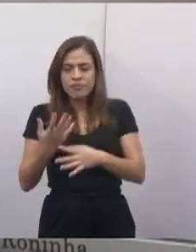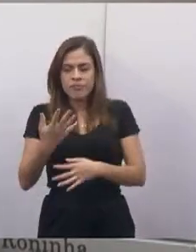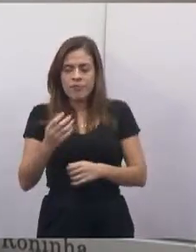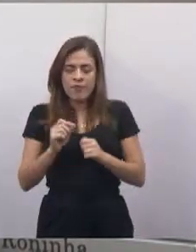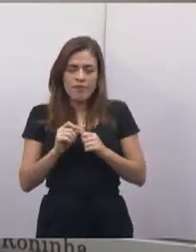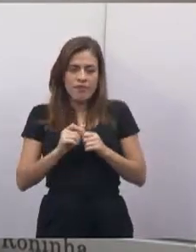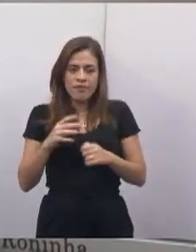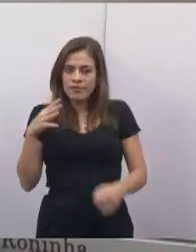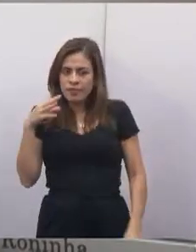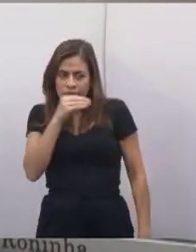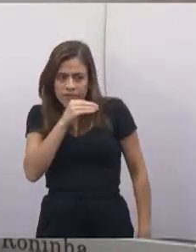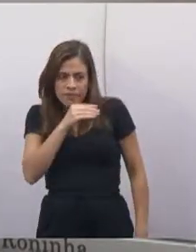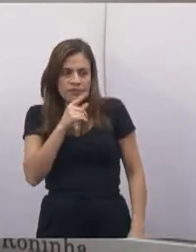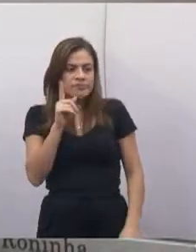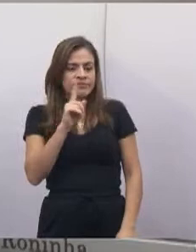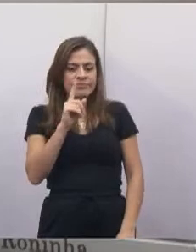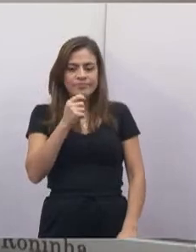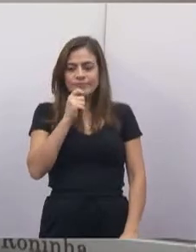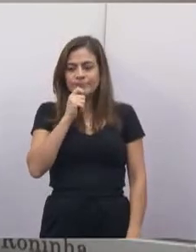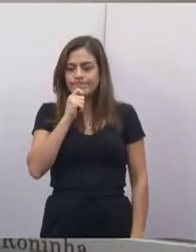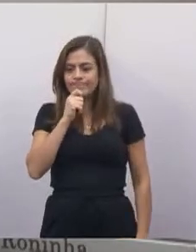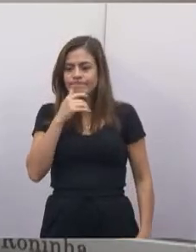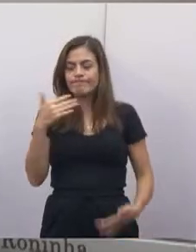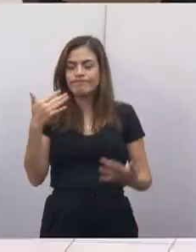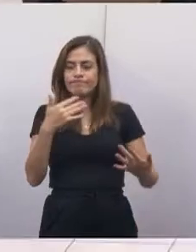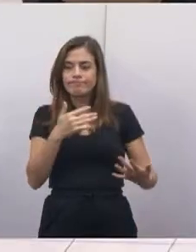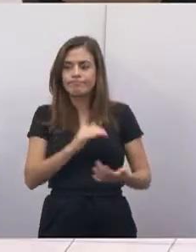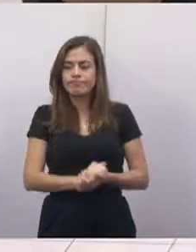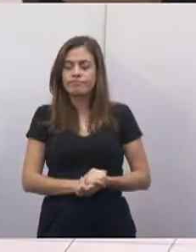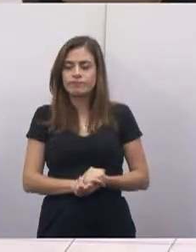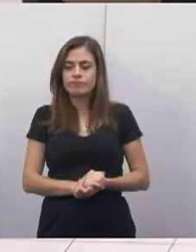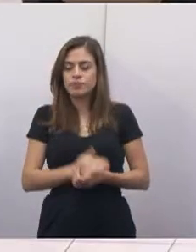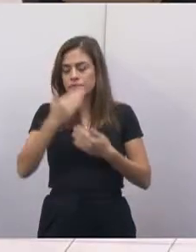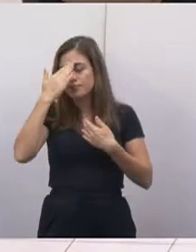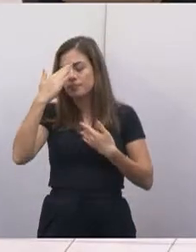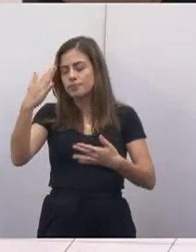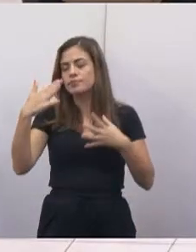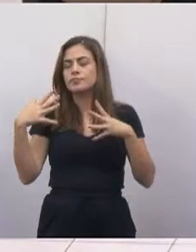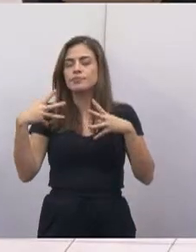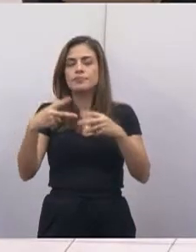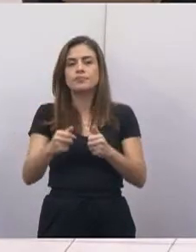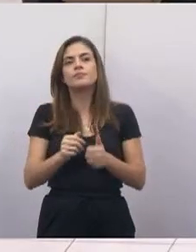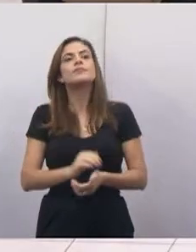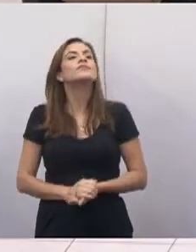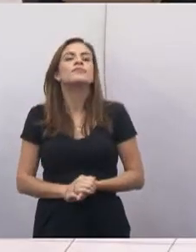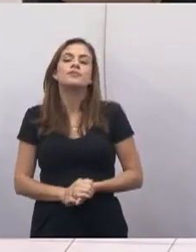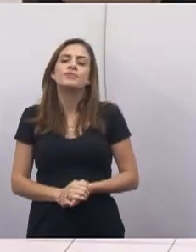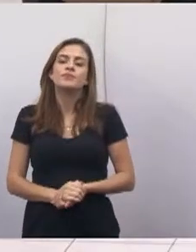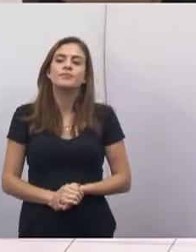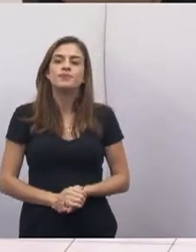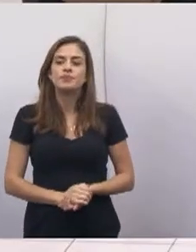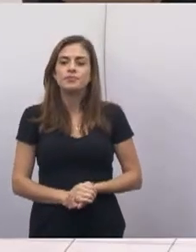fazer antes essa situação, antes que aconteça o pior lá. Obrigado a todos.